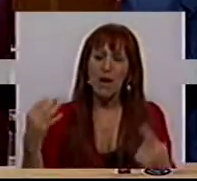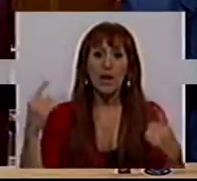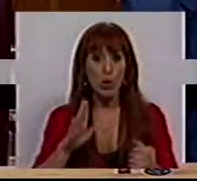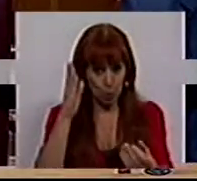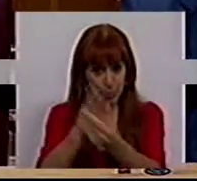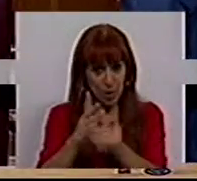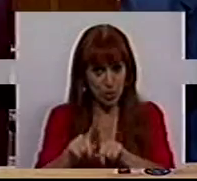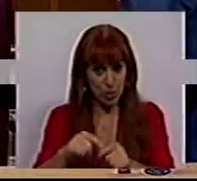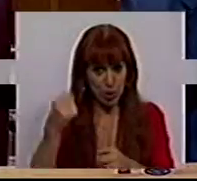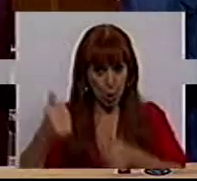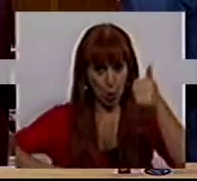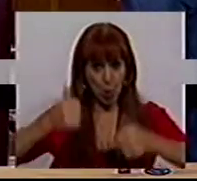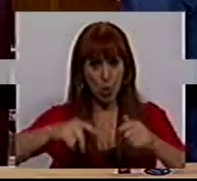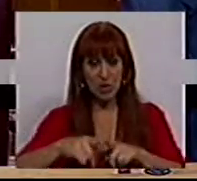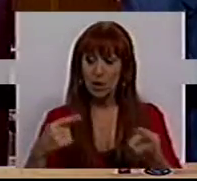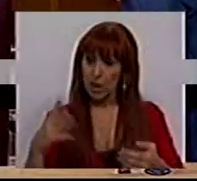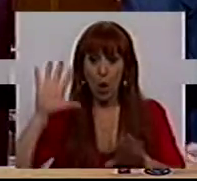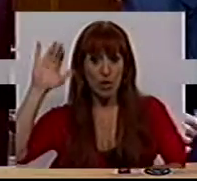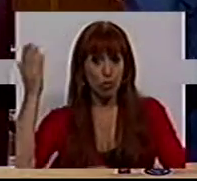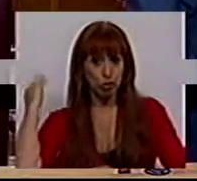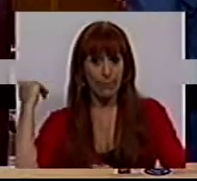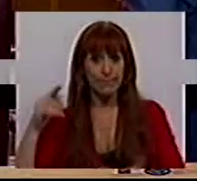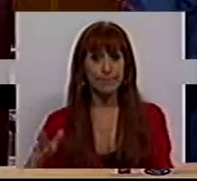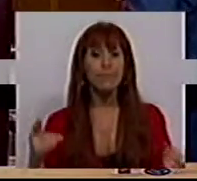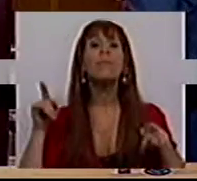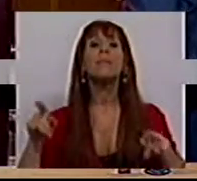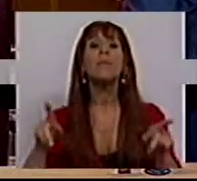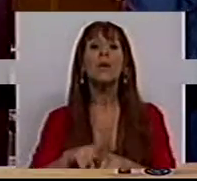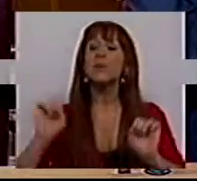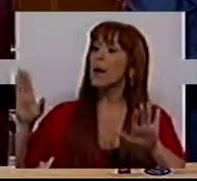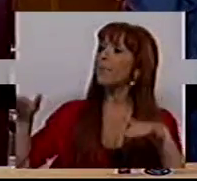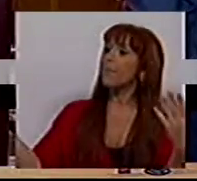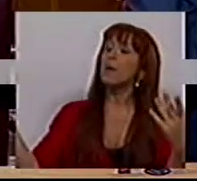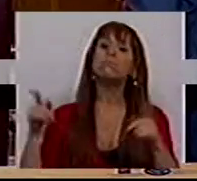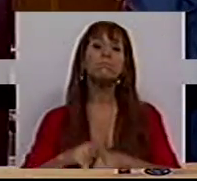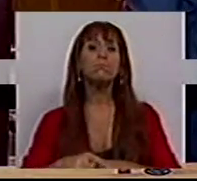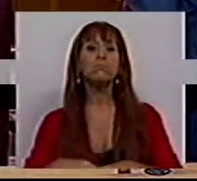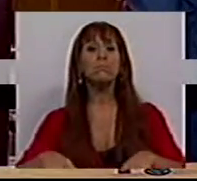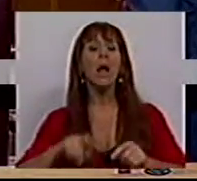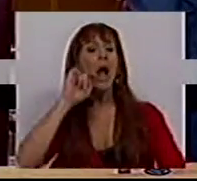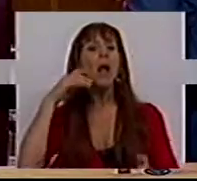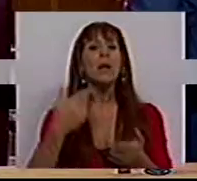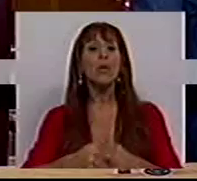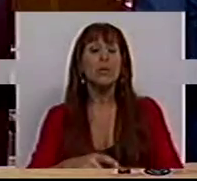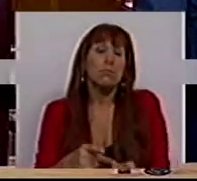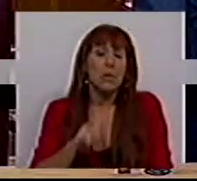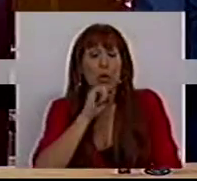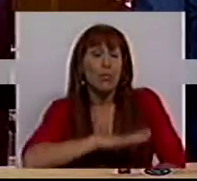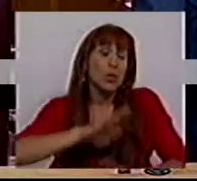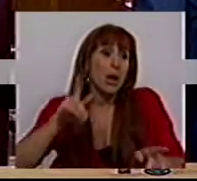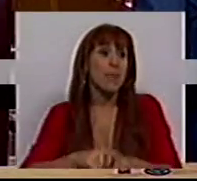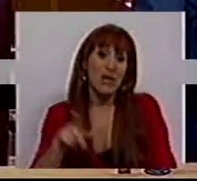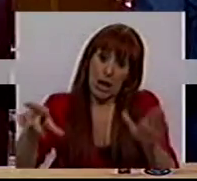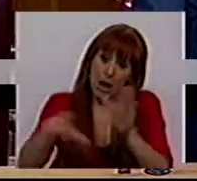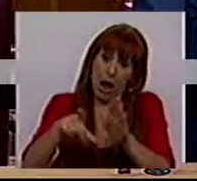num processo de concurso que teve lugar para, em primeiro lugar, assegurar, na medida das suas possibilidades